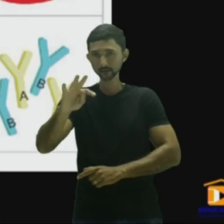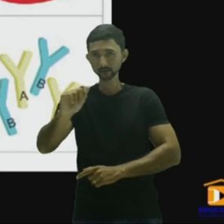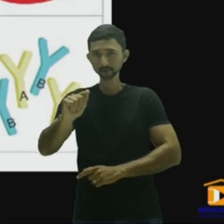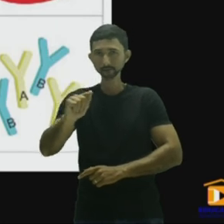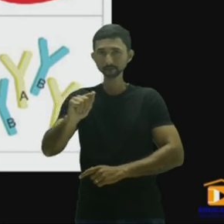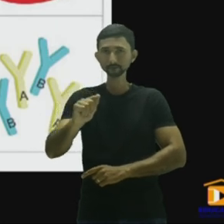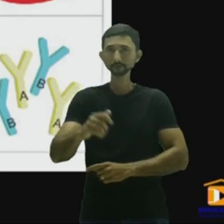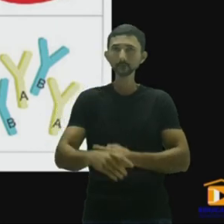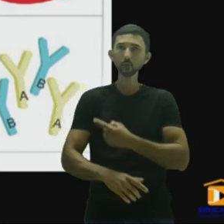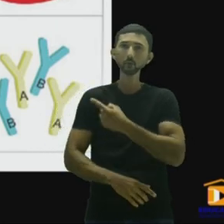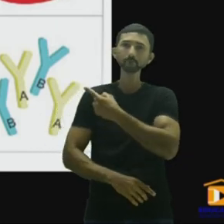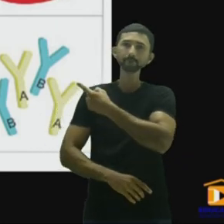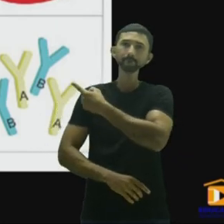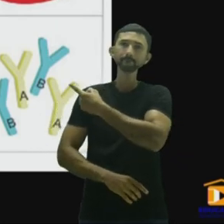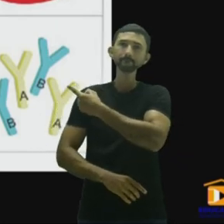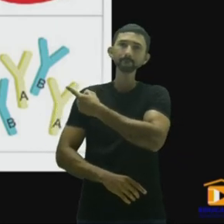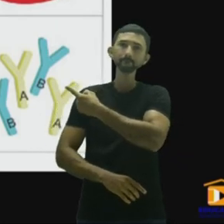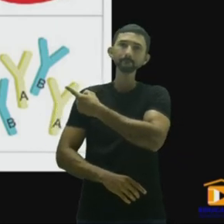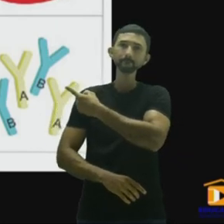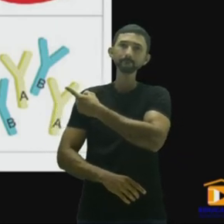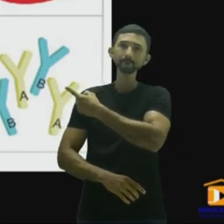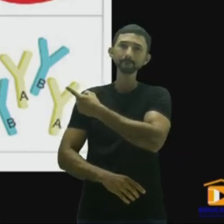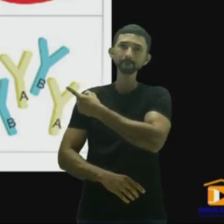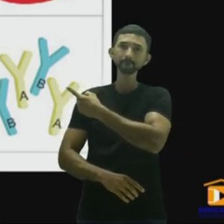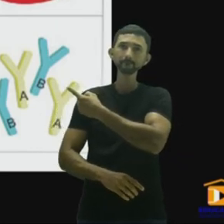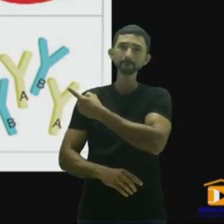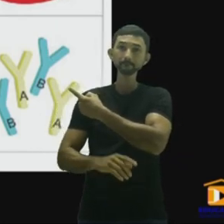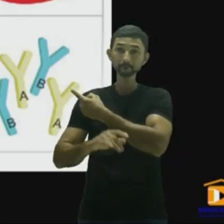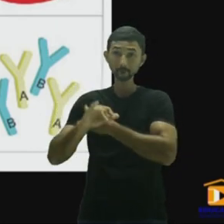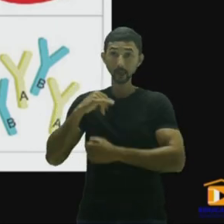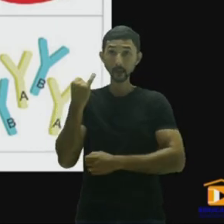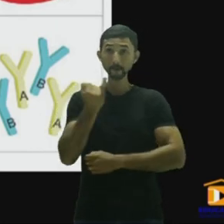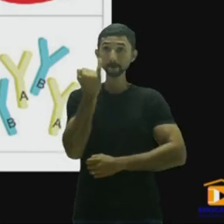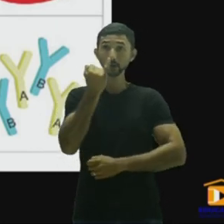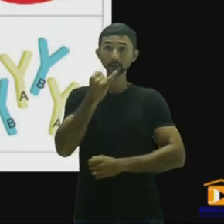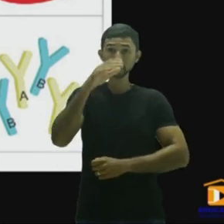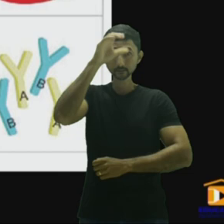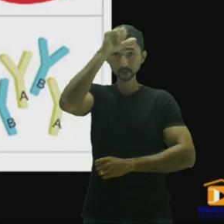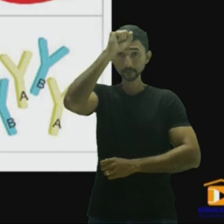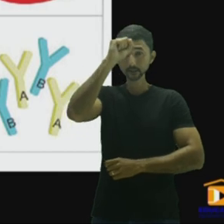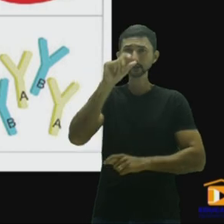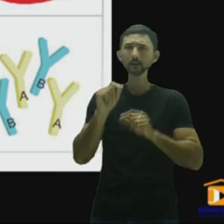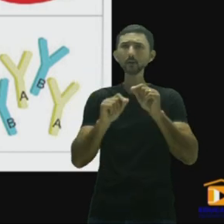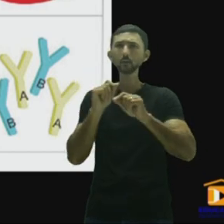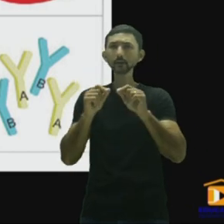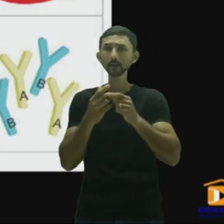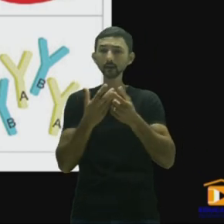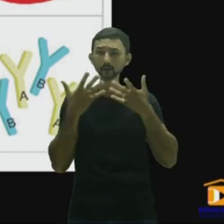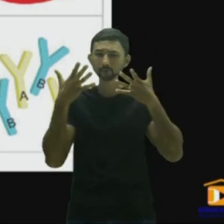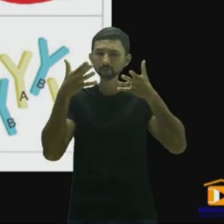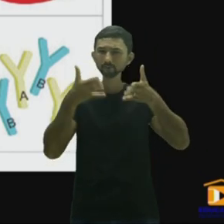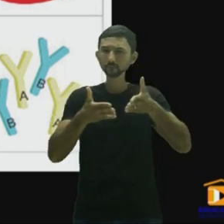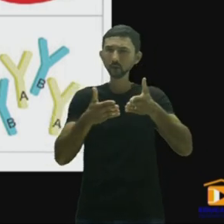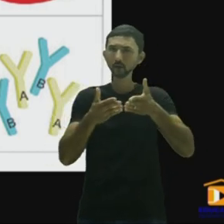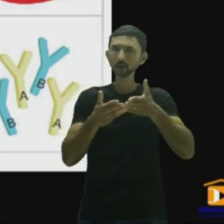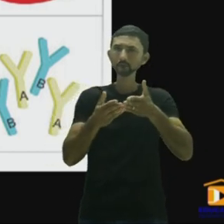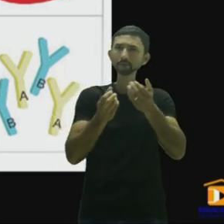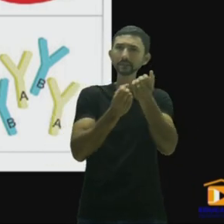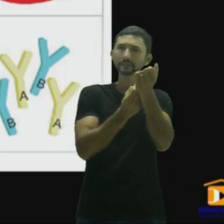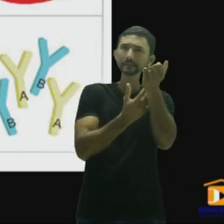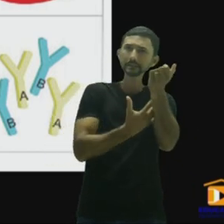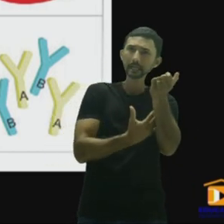RH, é importante nós aprendermos que o que determina se o sangue é